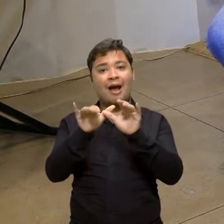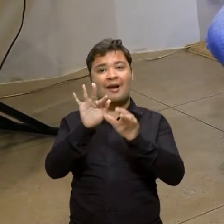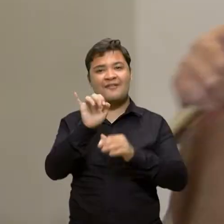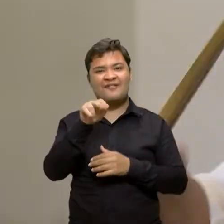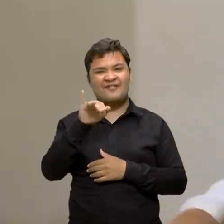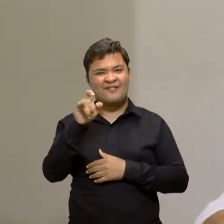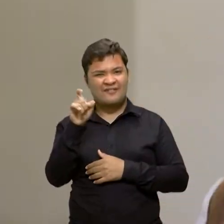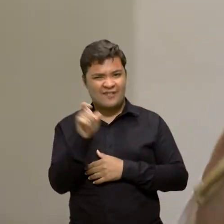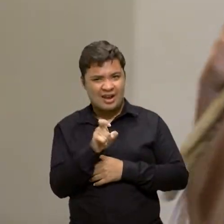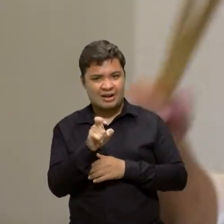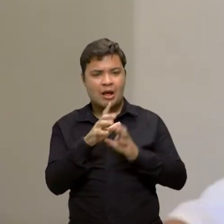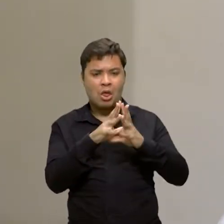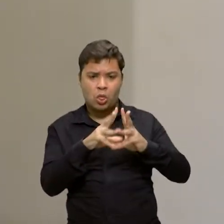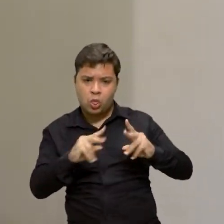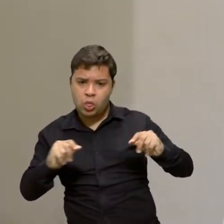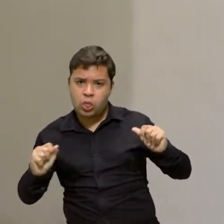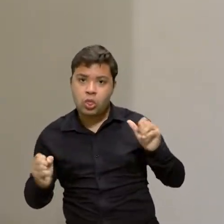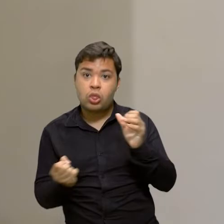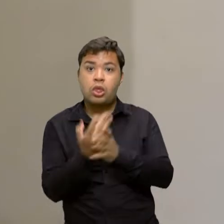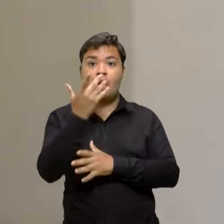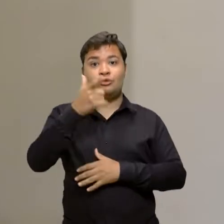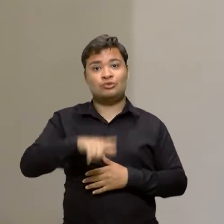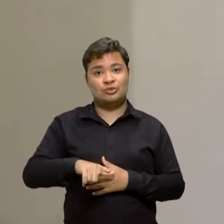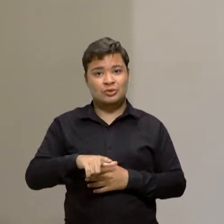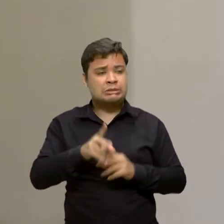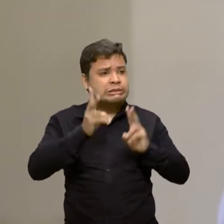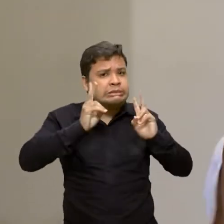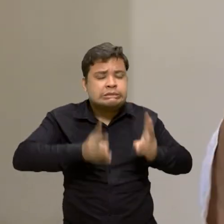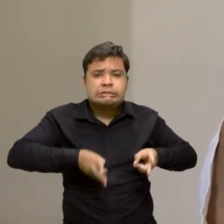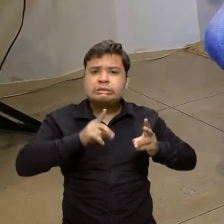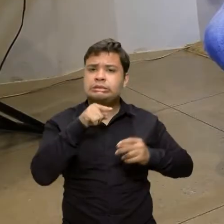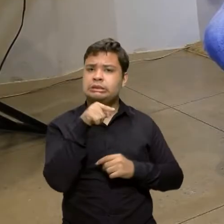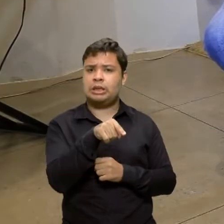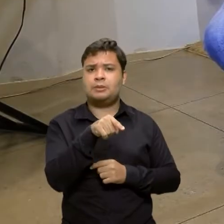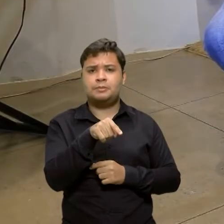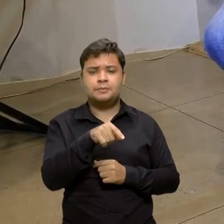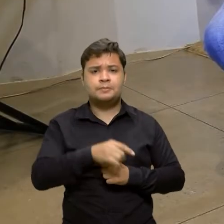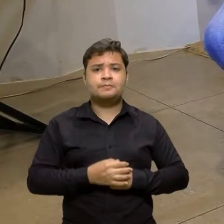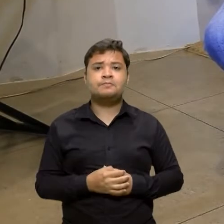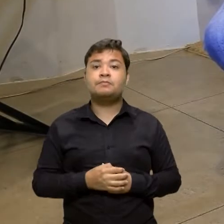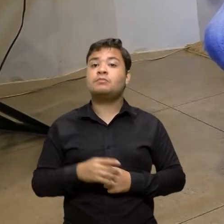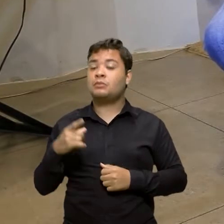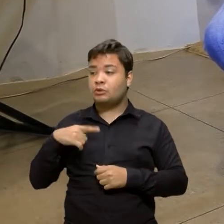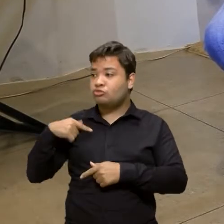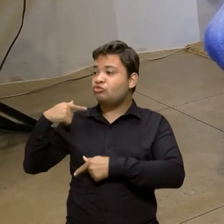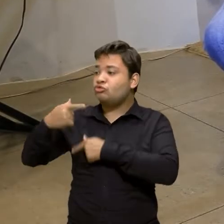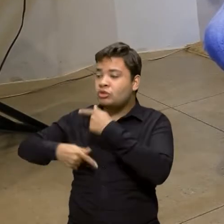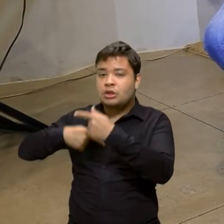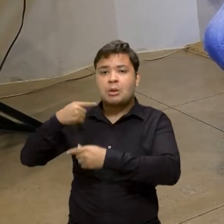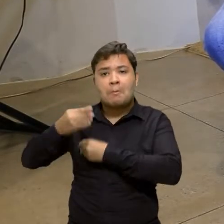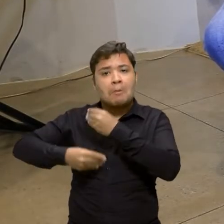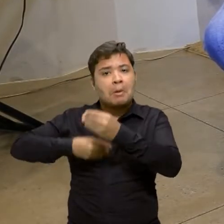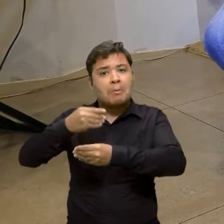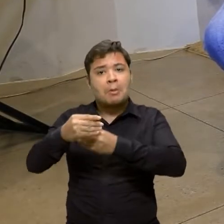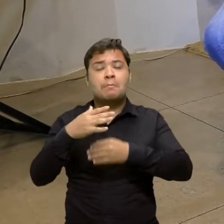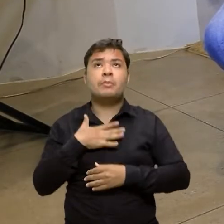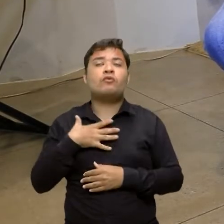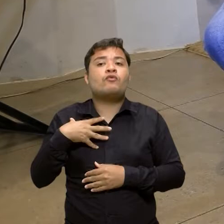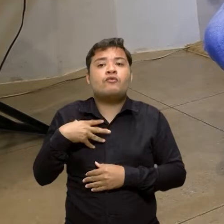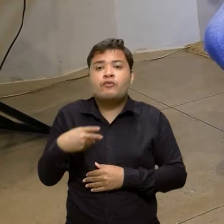está sempre se reinventando e mantendo ativo. É uma coisa que passa de geração para geração. O meu filho,